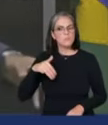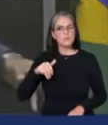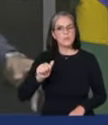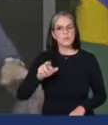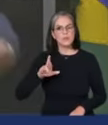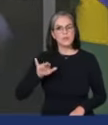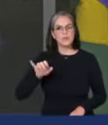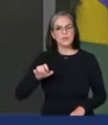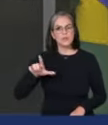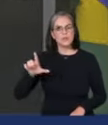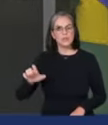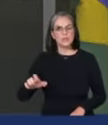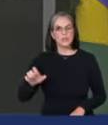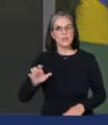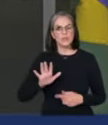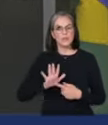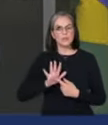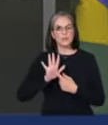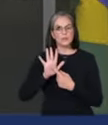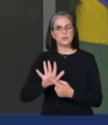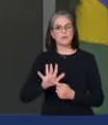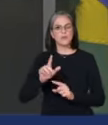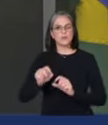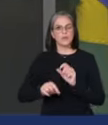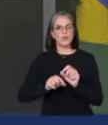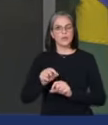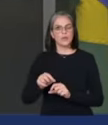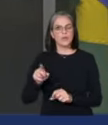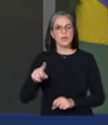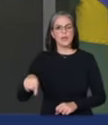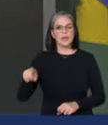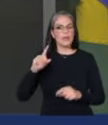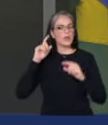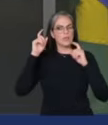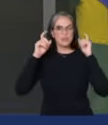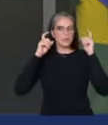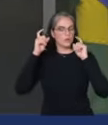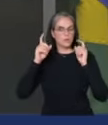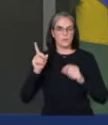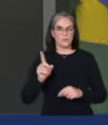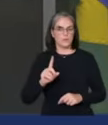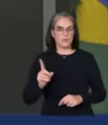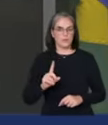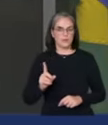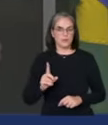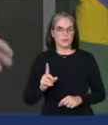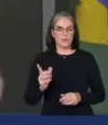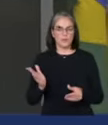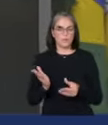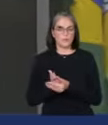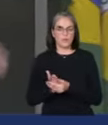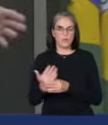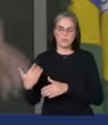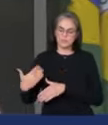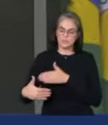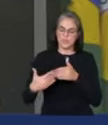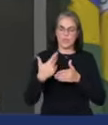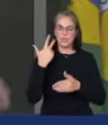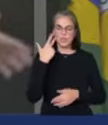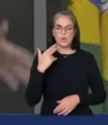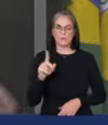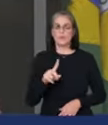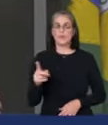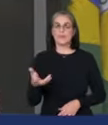Marielle, demonstrando que elas não estão preocupadas com a legalidade do processo. O que elas querem é uma